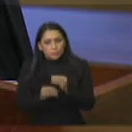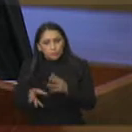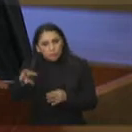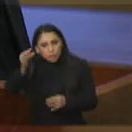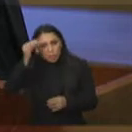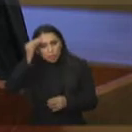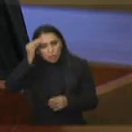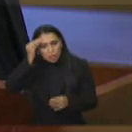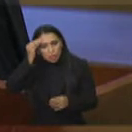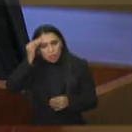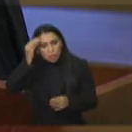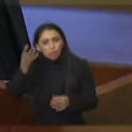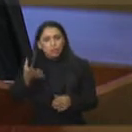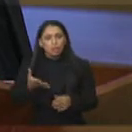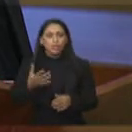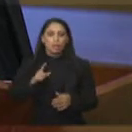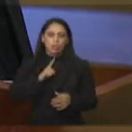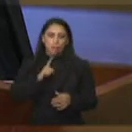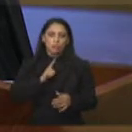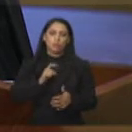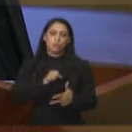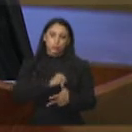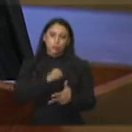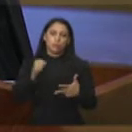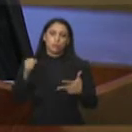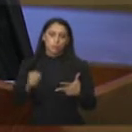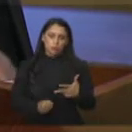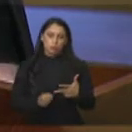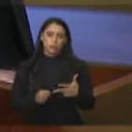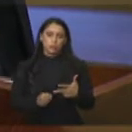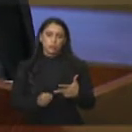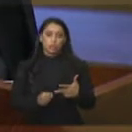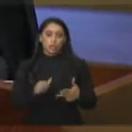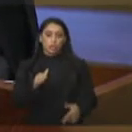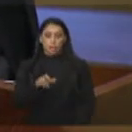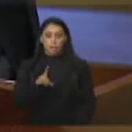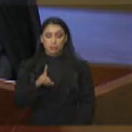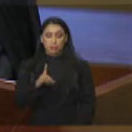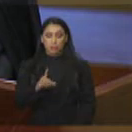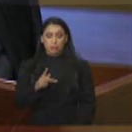dos exatos contornos do ato do poder público impugnado na ADPF.